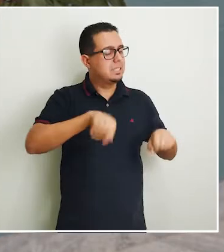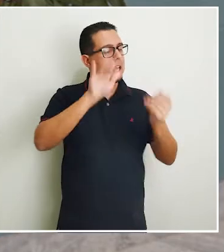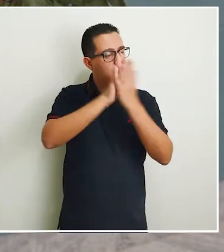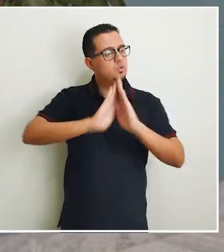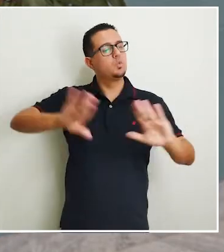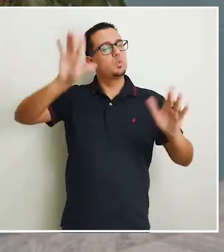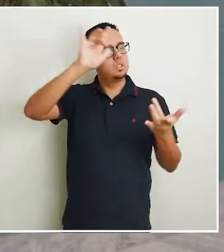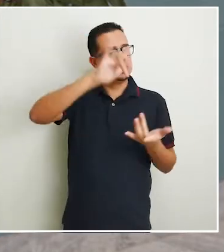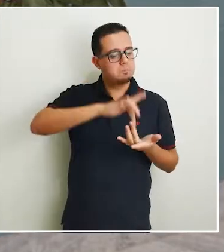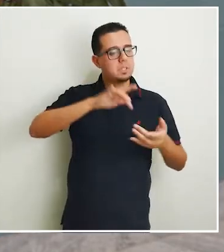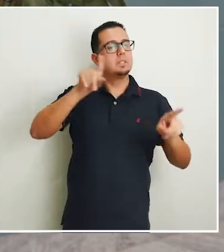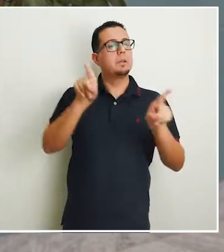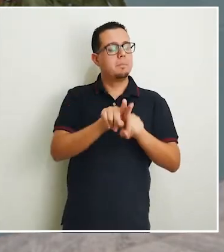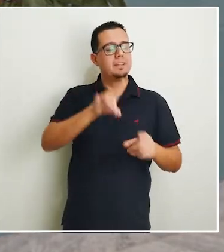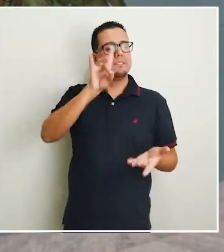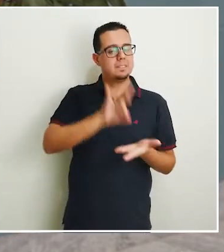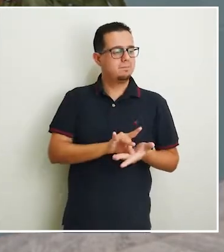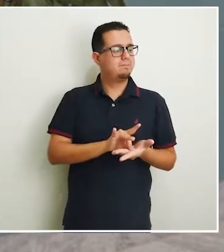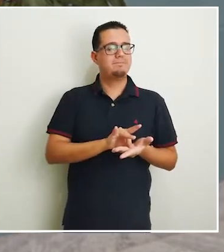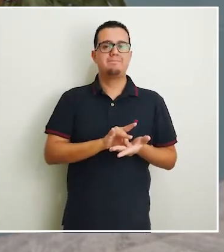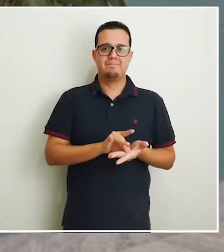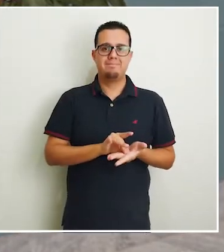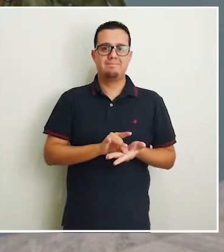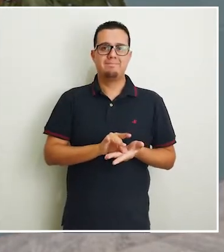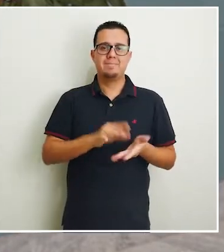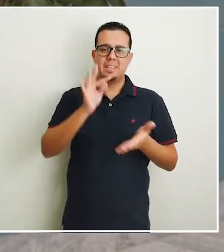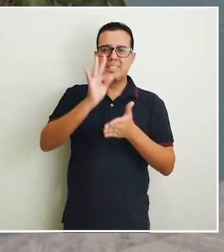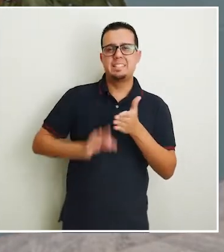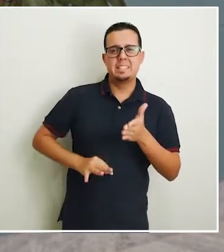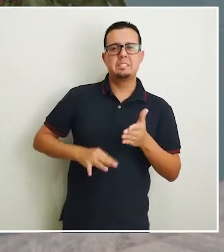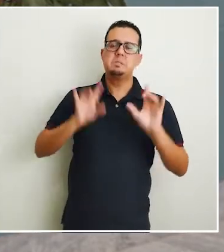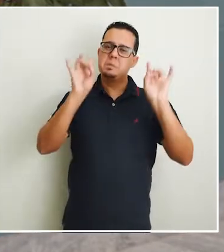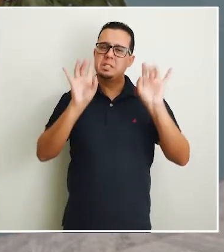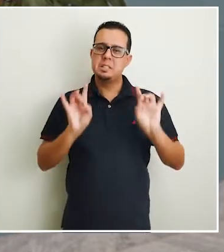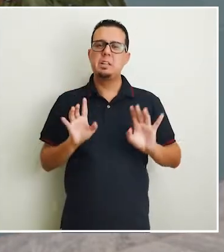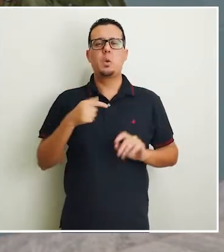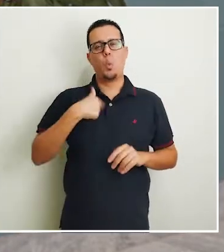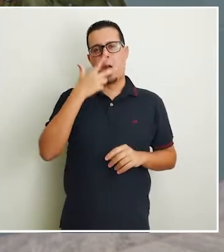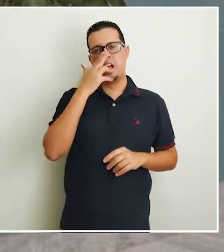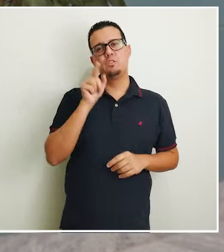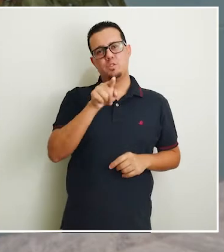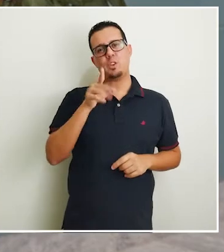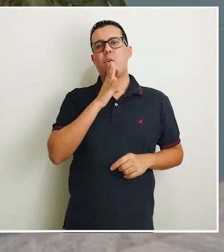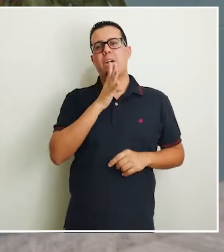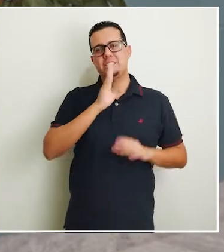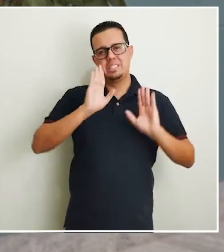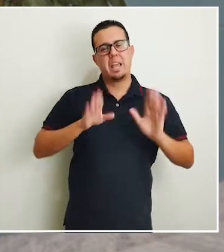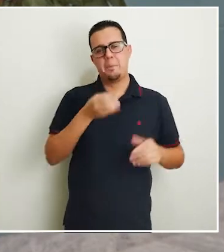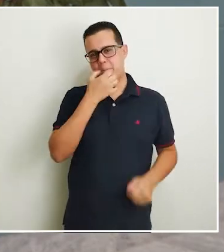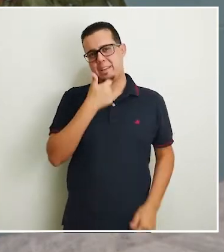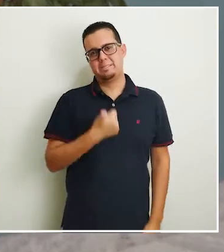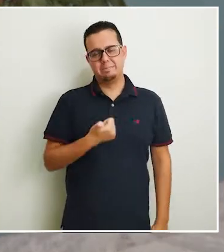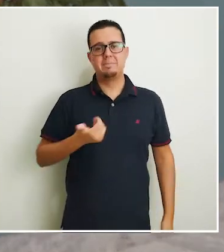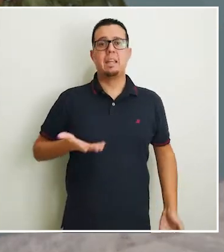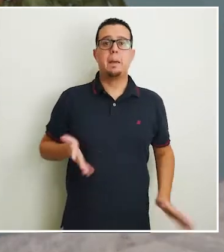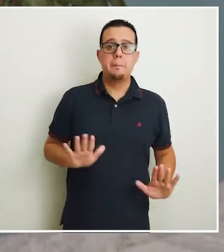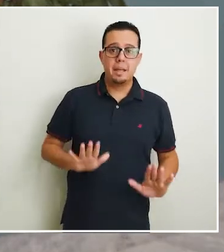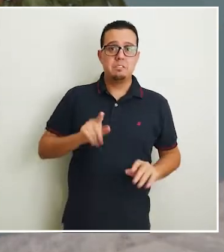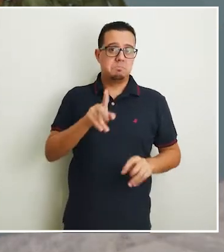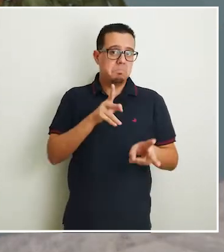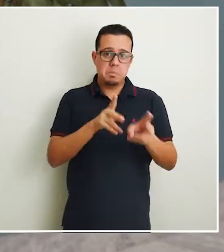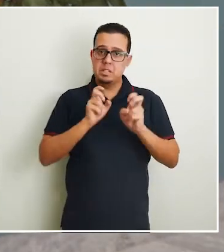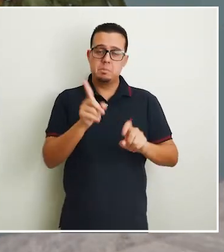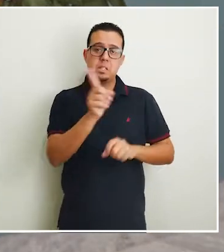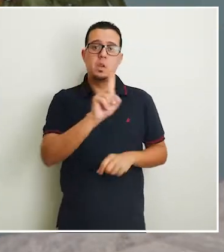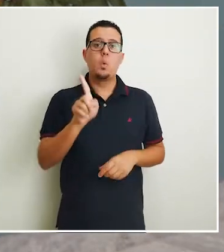em espírito e em verdade. Esse é um texto muito precioso, eu acho que você já o conhece bem. Talvez você nunca tenha notado